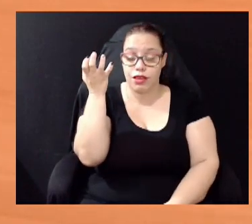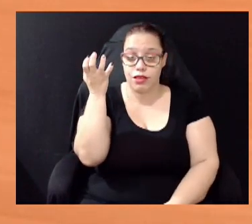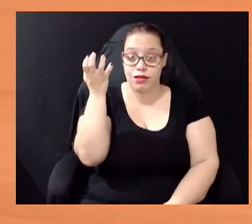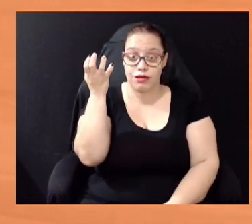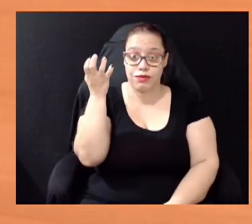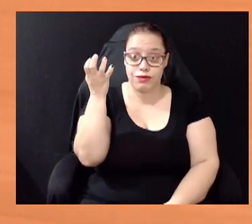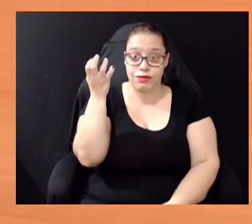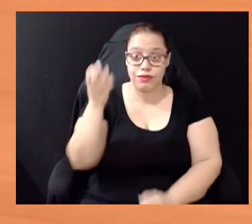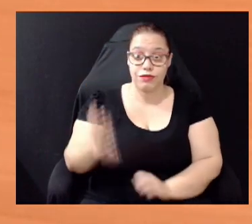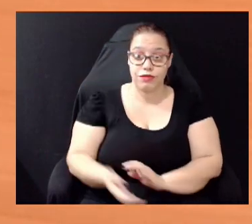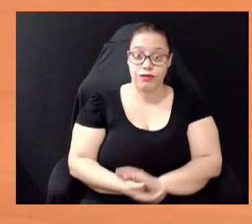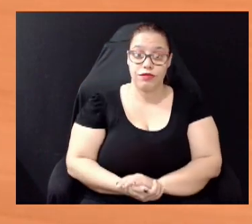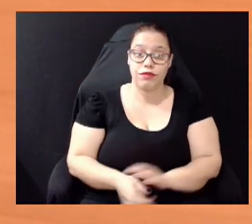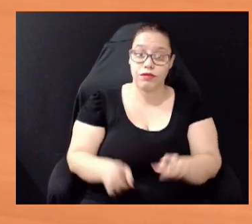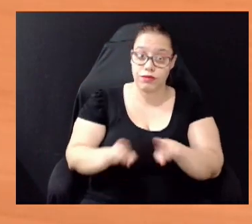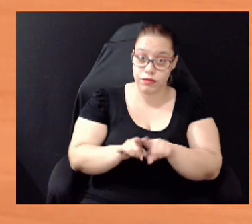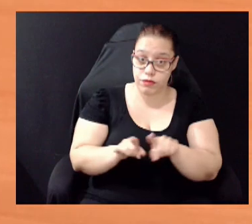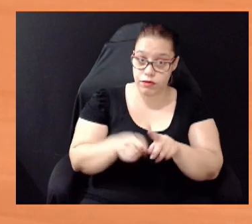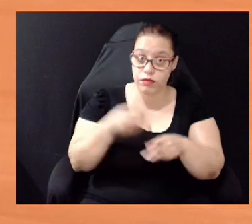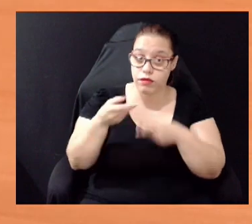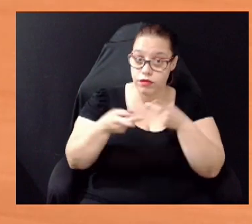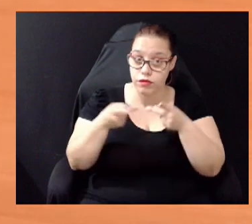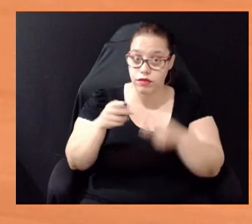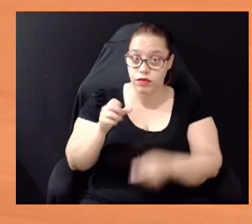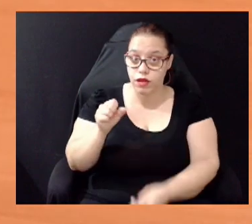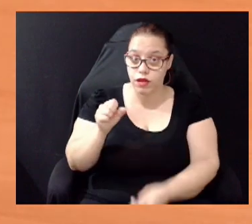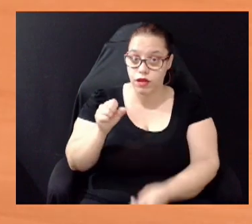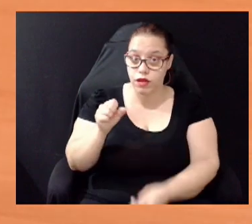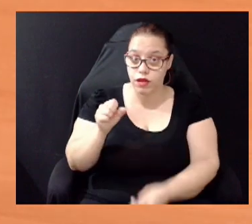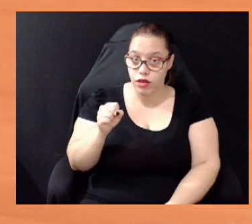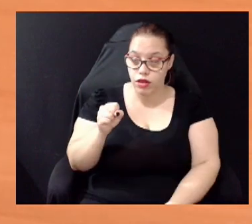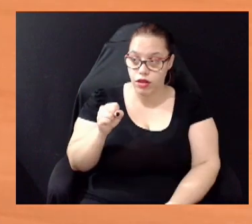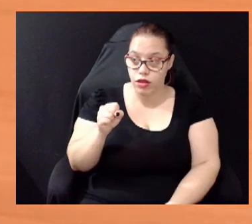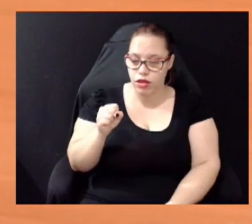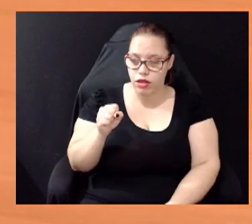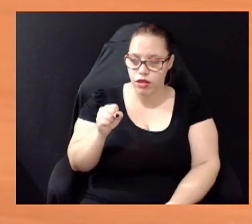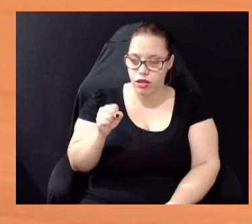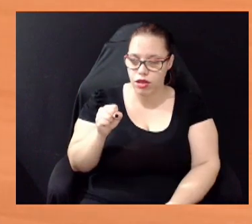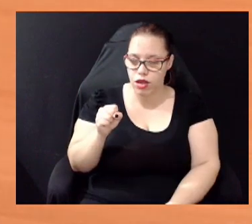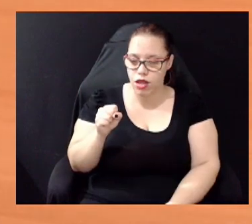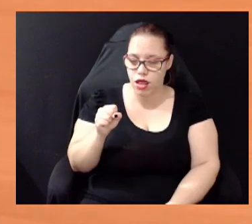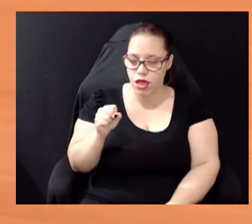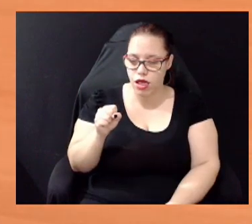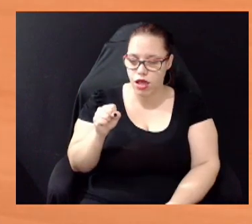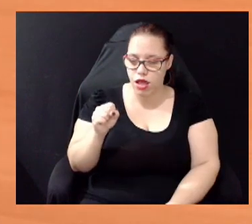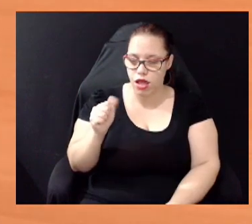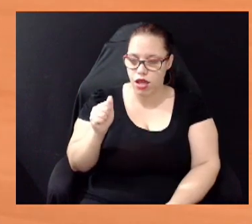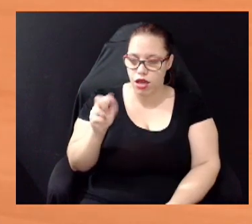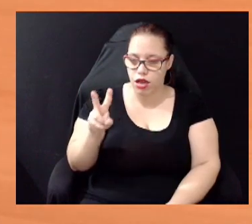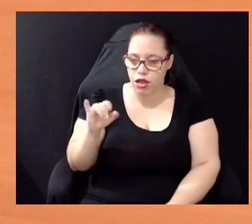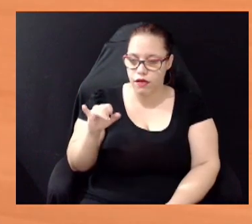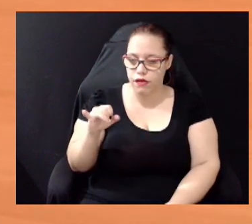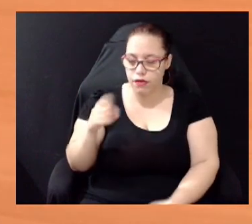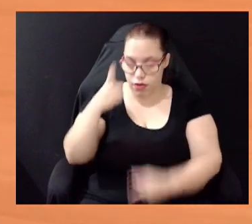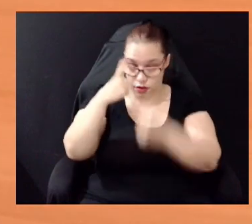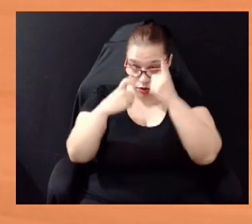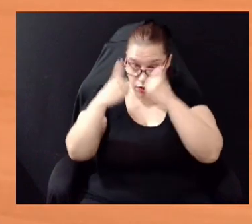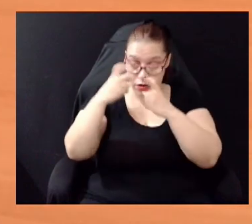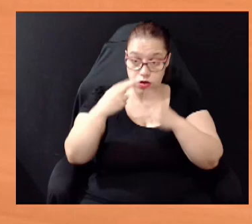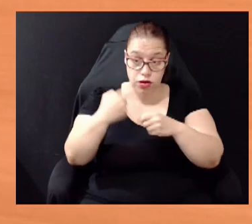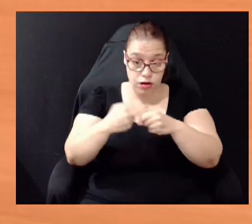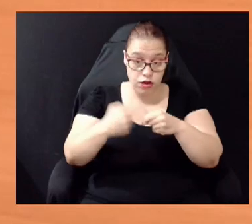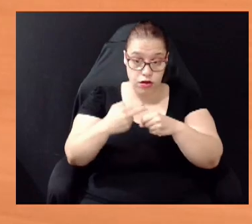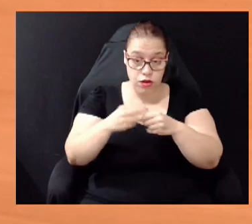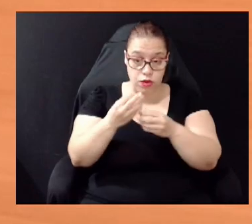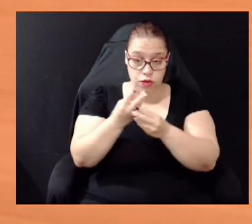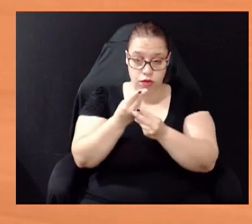E também queria mencionar o SAVES, né, que é o Serviço de Atendimento Vítimas de Violência na Unicamp, que também tem sido sucateado. Eu acho que